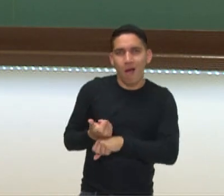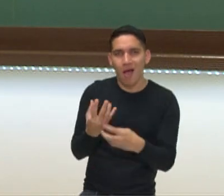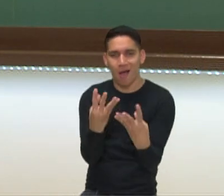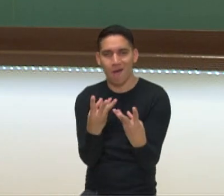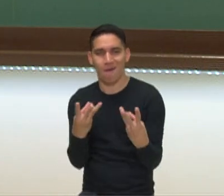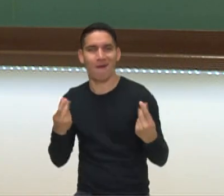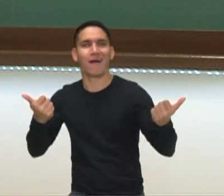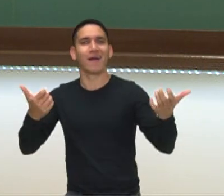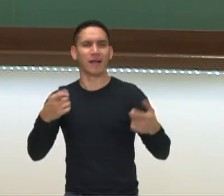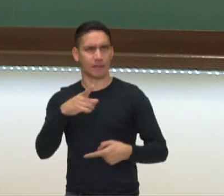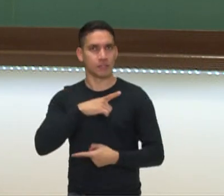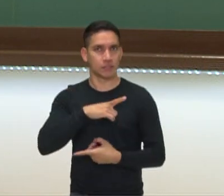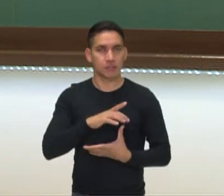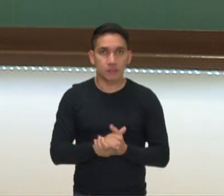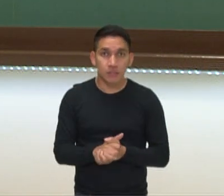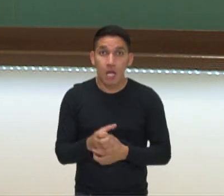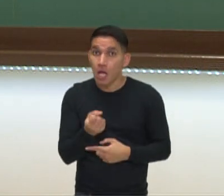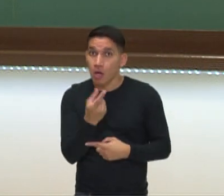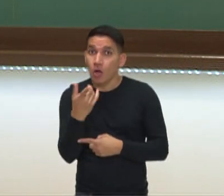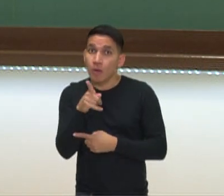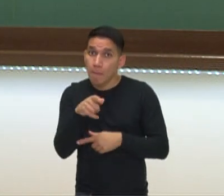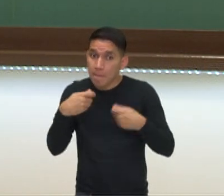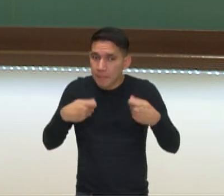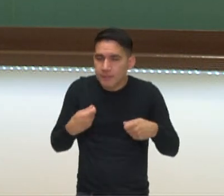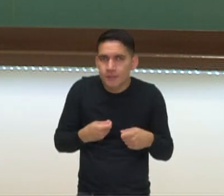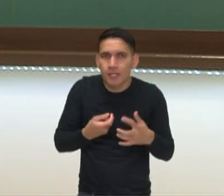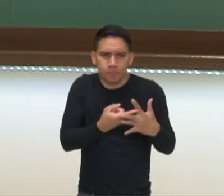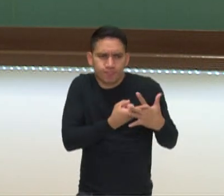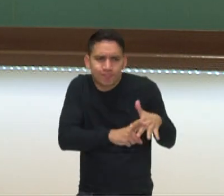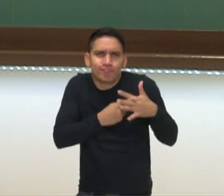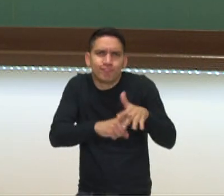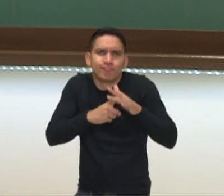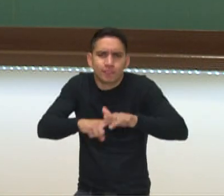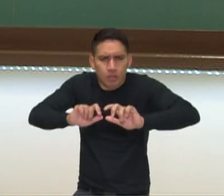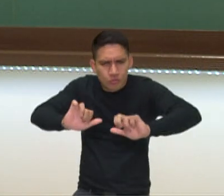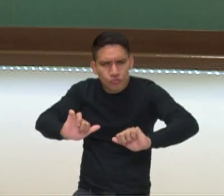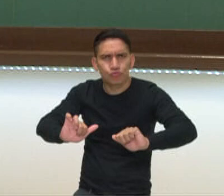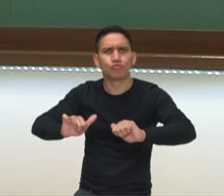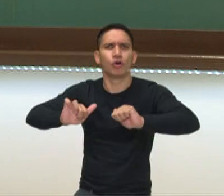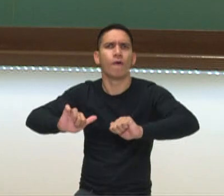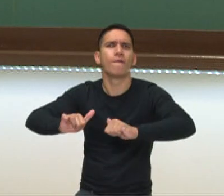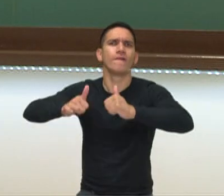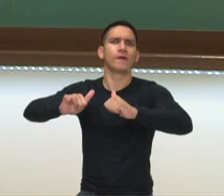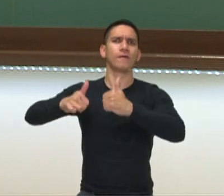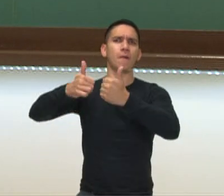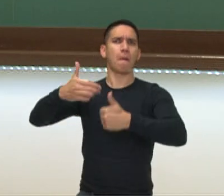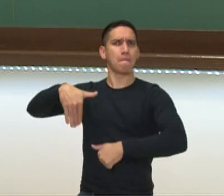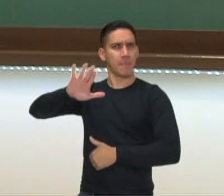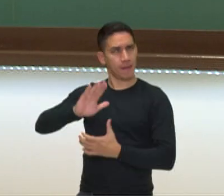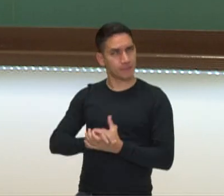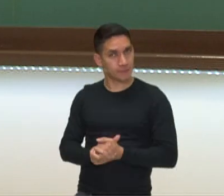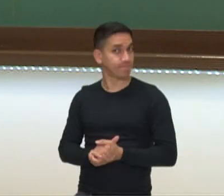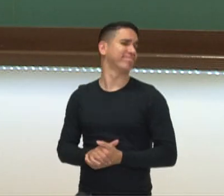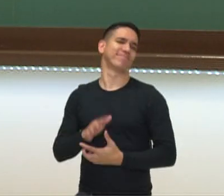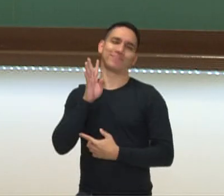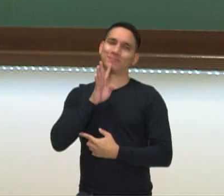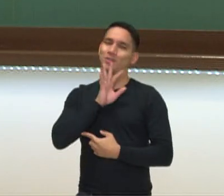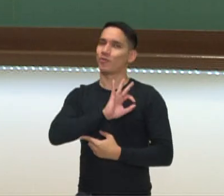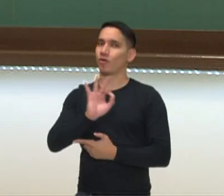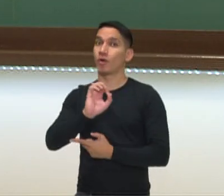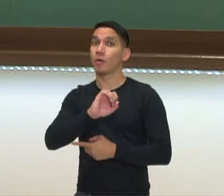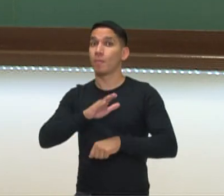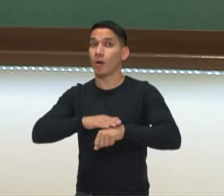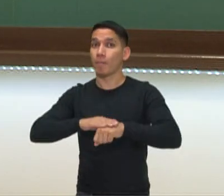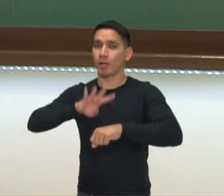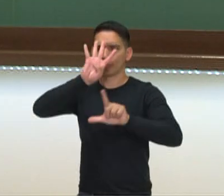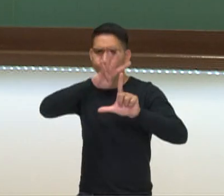habilidades, aquilo que vocês precisam se aperfeiçoar um pouco mais Bacana, né? Quando a gente preenche essas